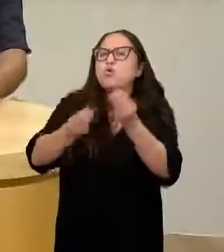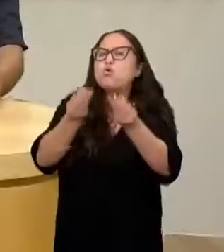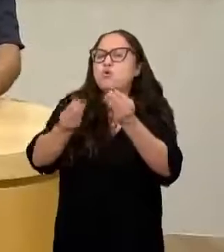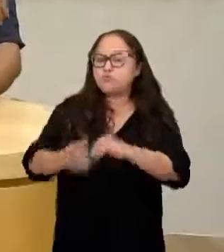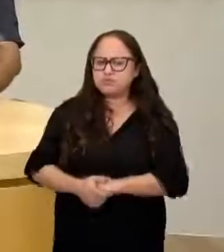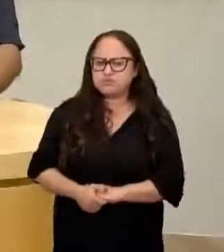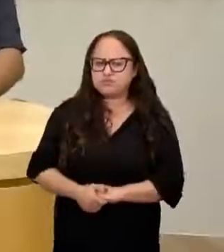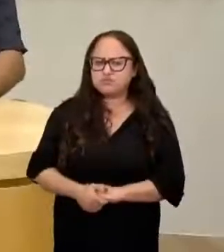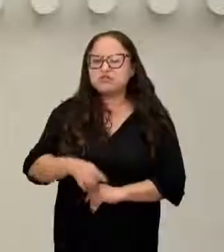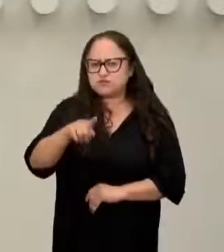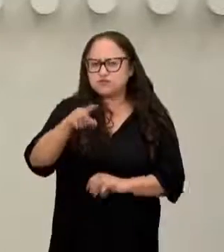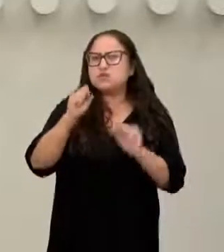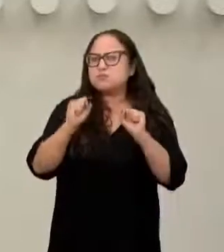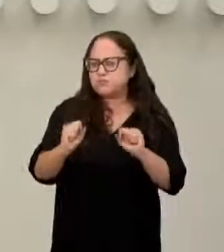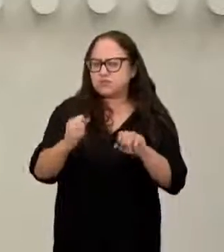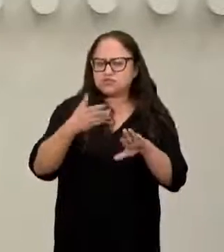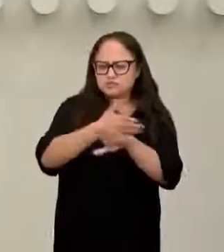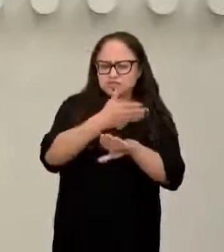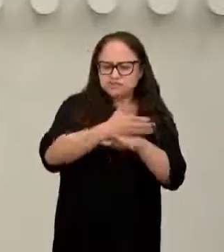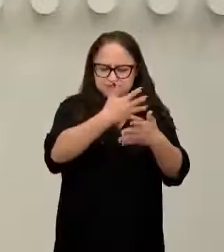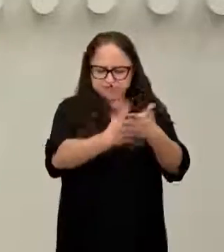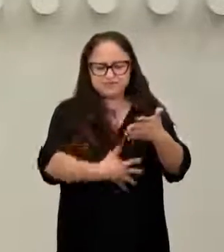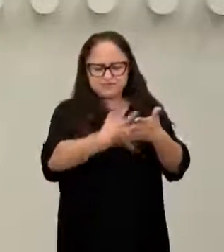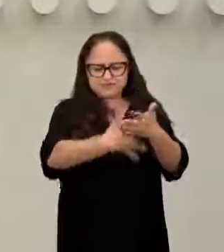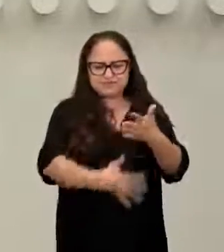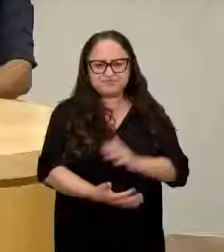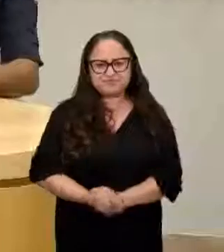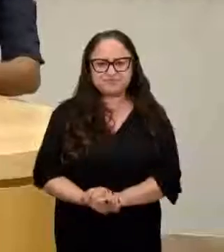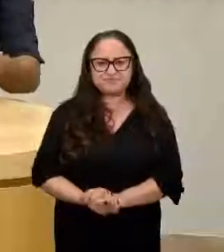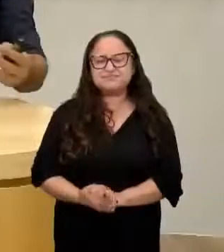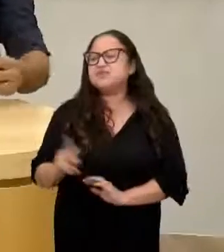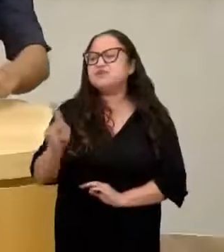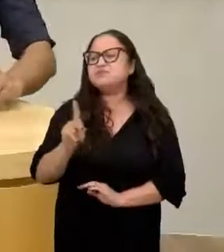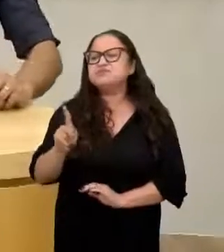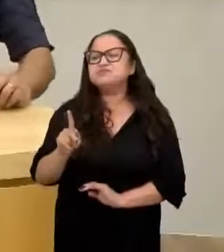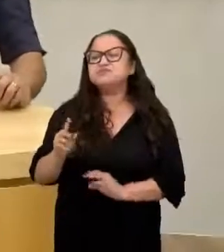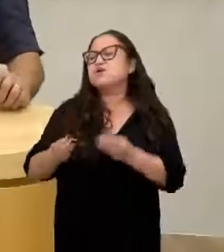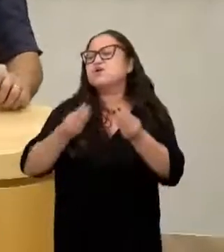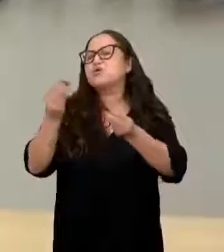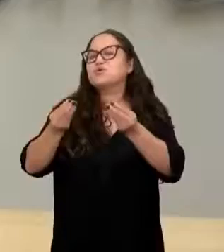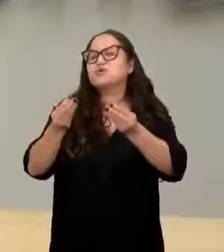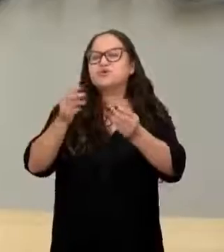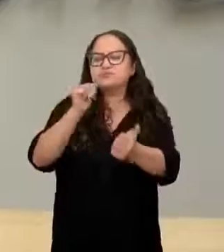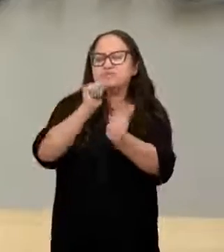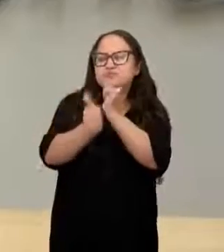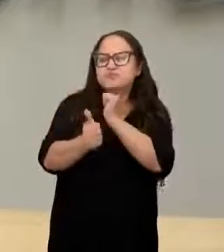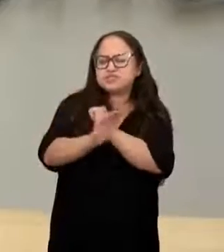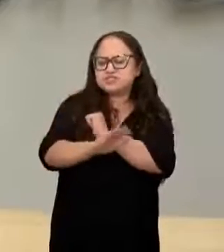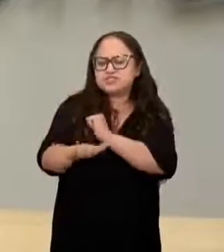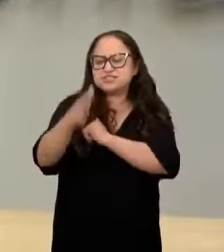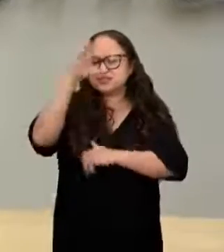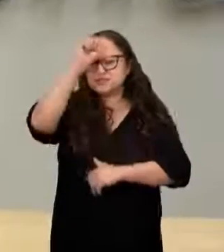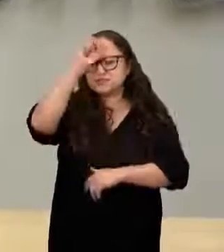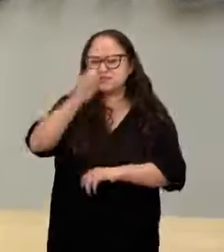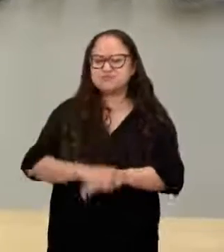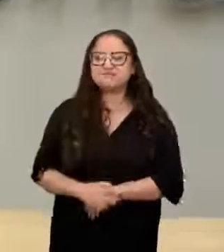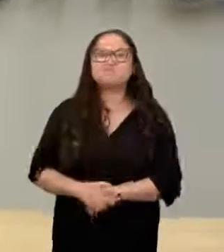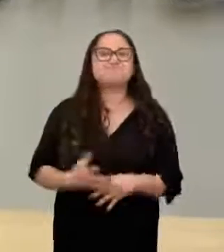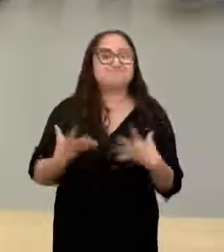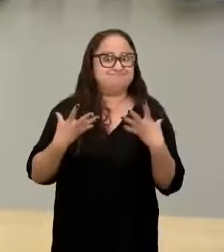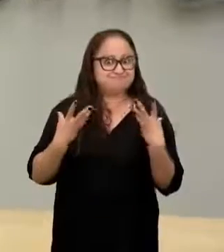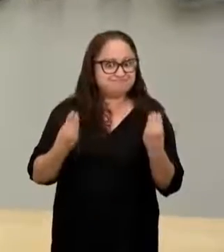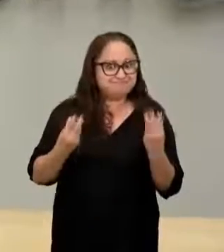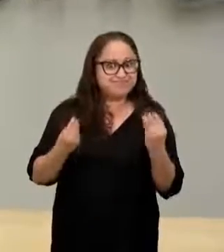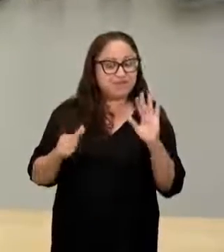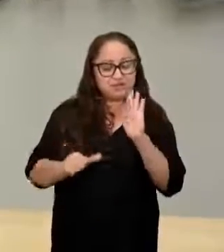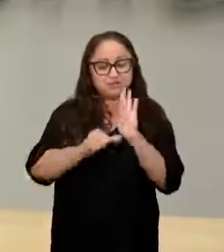esportes? Você pode participar conosco também no chat, tá? Mas pergunta para a professora Tayana, o que é possível aprender praticando esportes? Vamos lá, professor Mauro. Acho que muita coisa, né? A